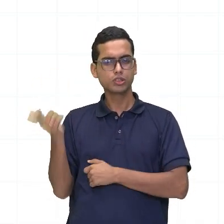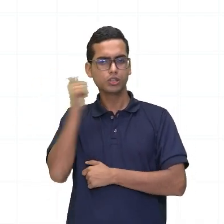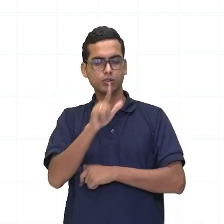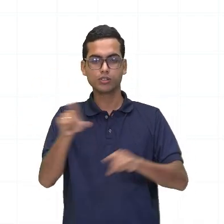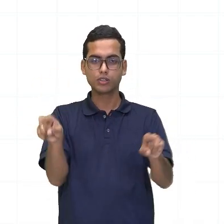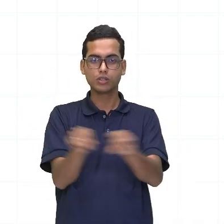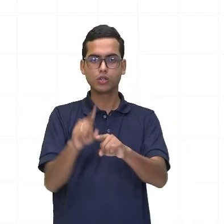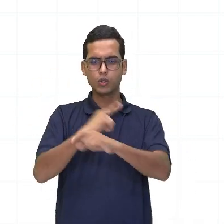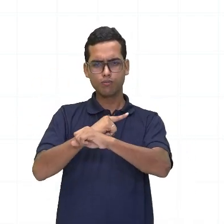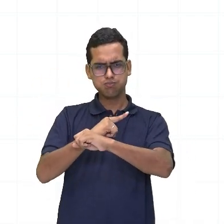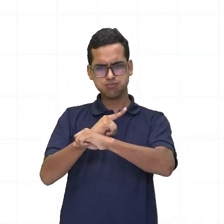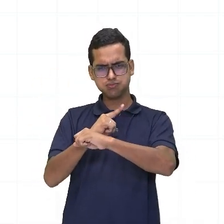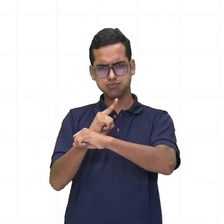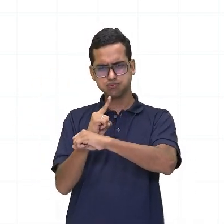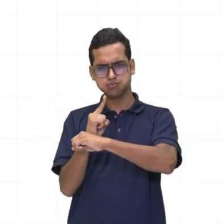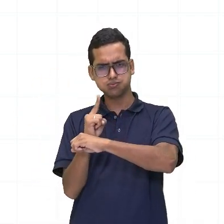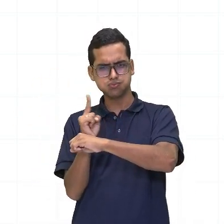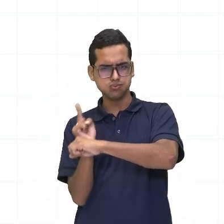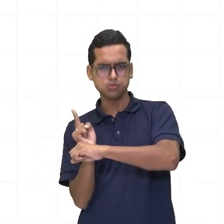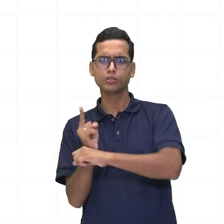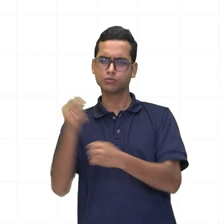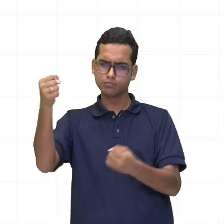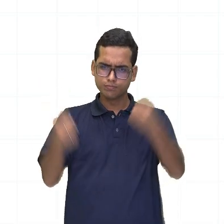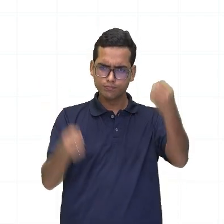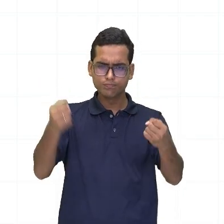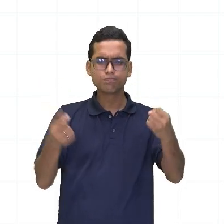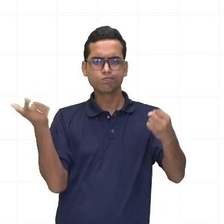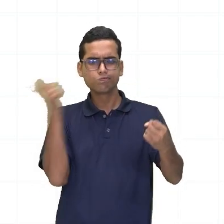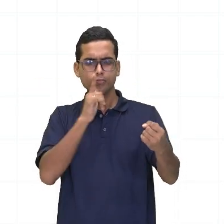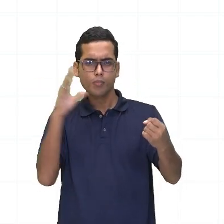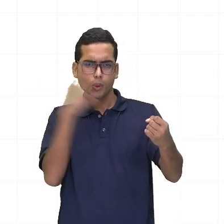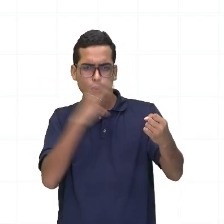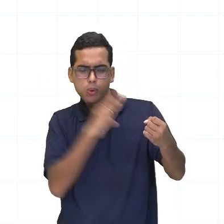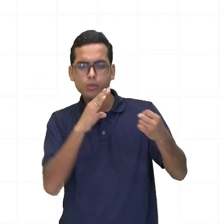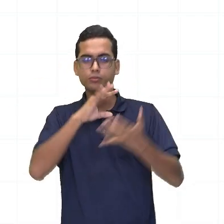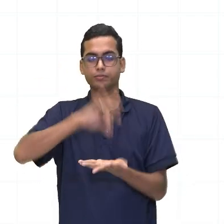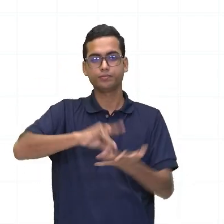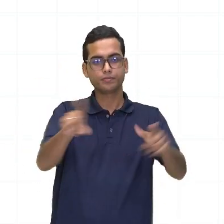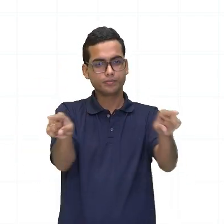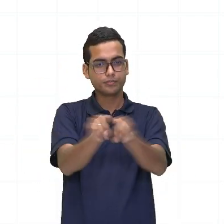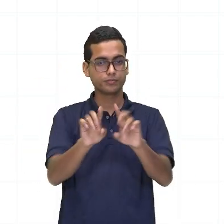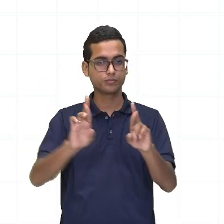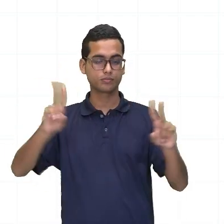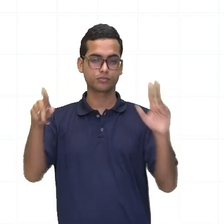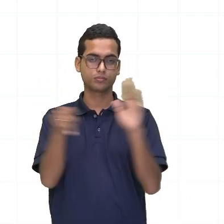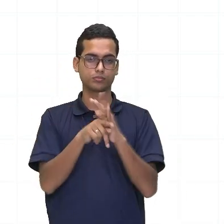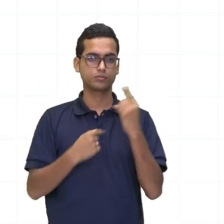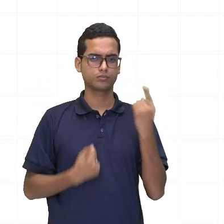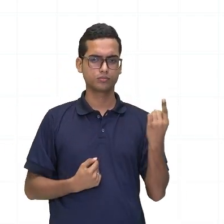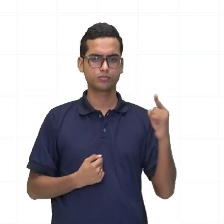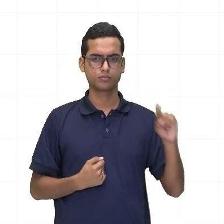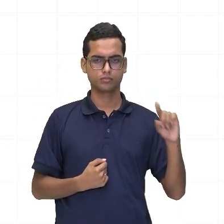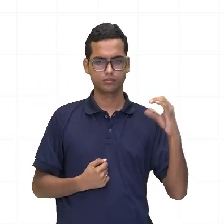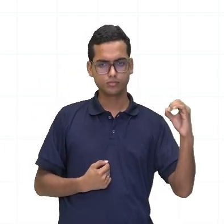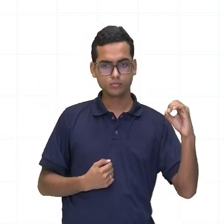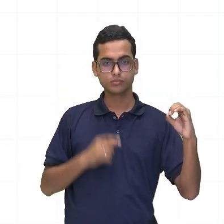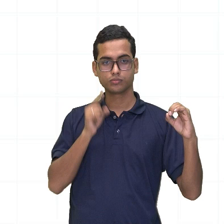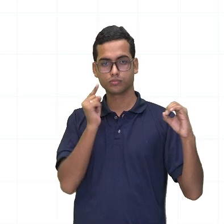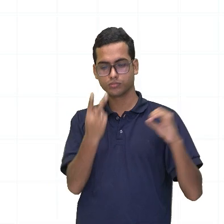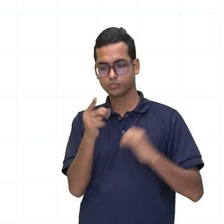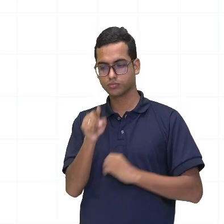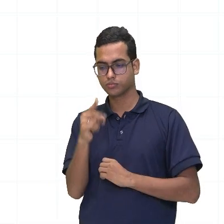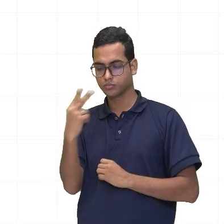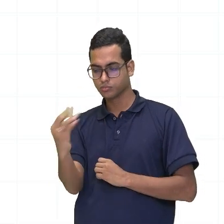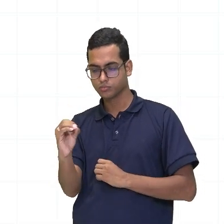altas velocidades. E qual é a diferença? Que, diferente do motor 1.0, o 2.0 vai utilizar